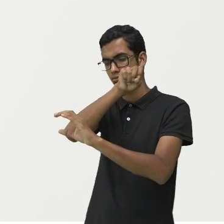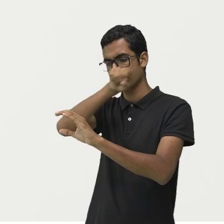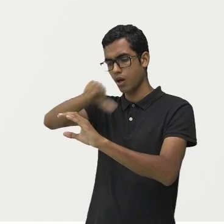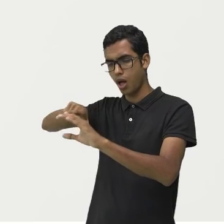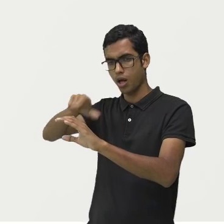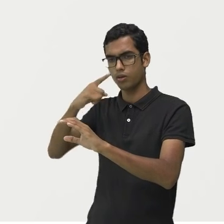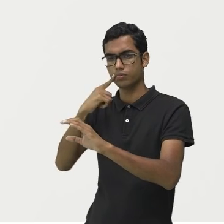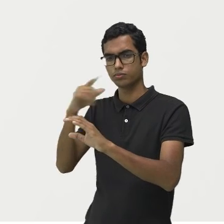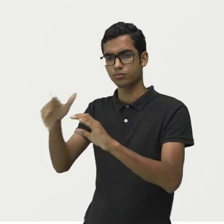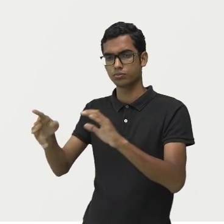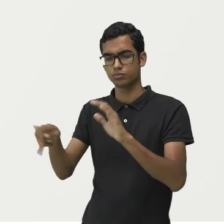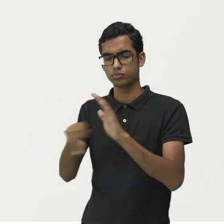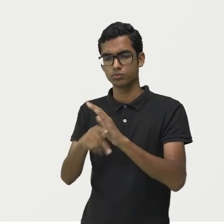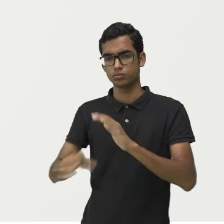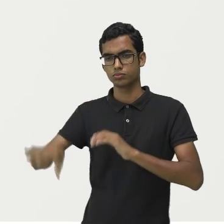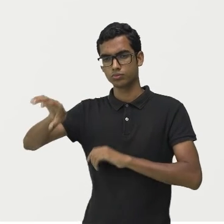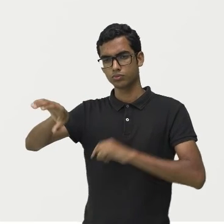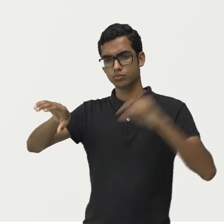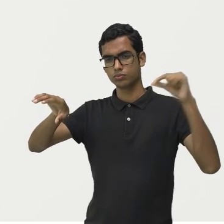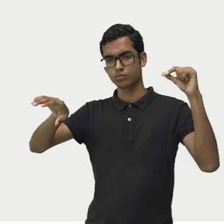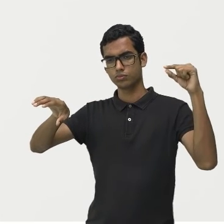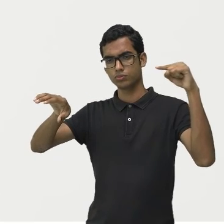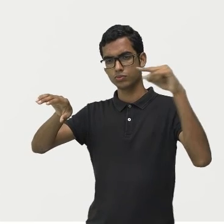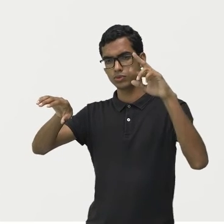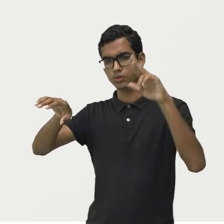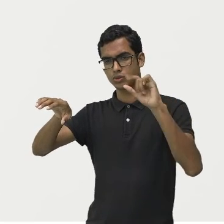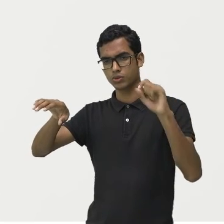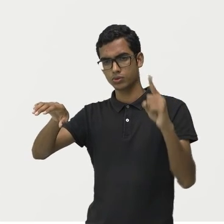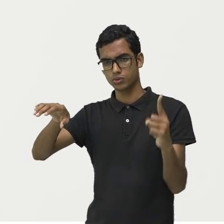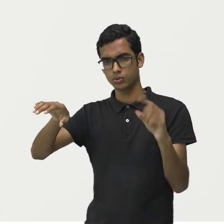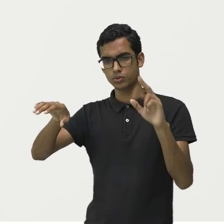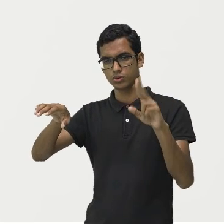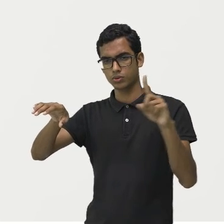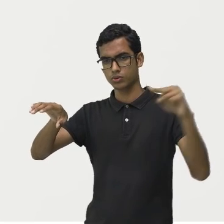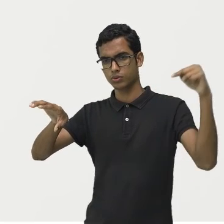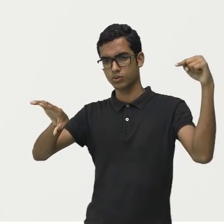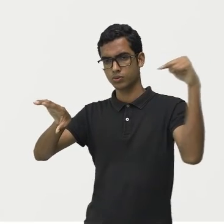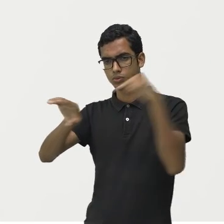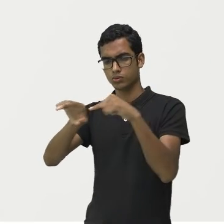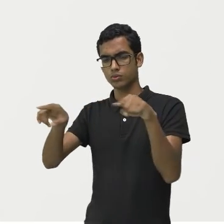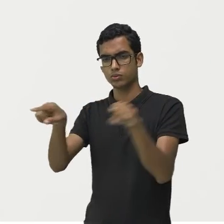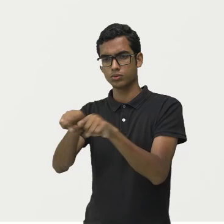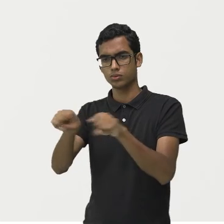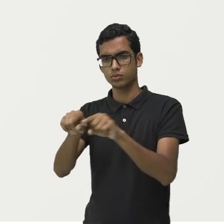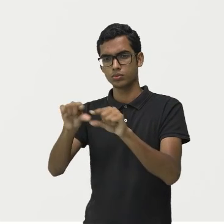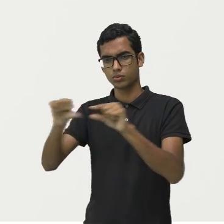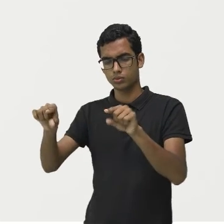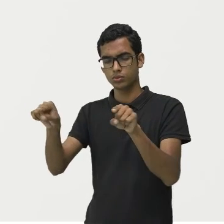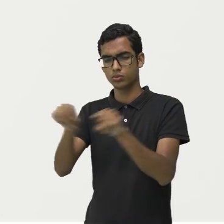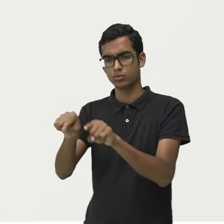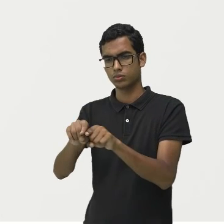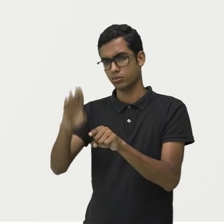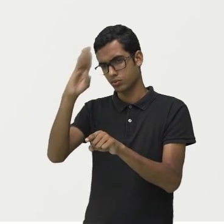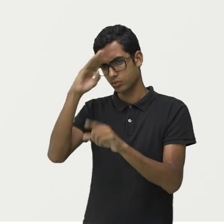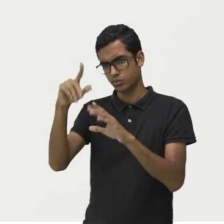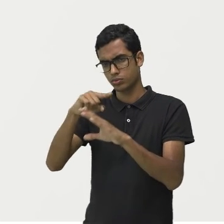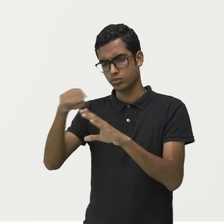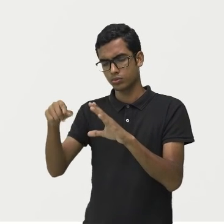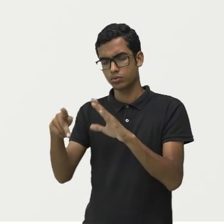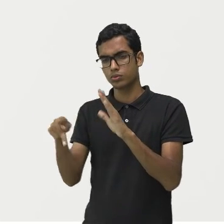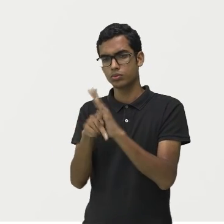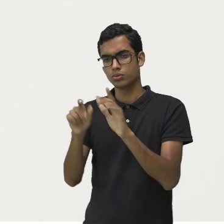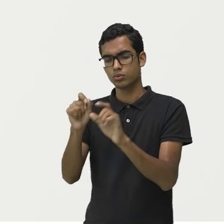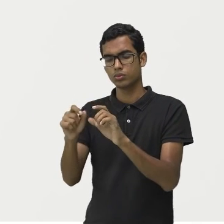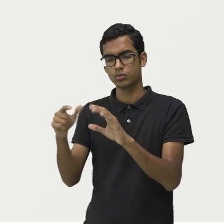vendo o raio R1, que é um raio paralelo ao eixo principal, e todo raio que é paralelo ao eixo principal, ele